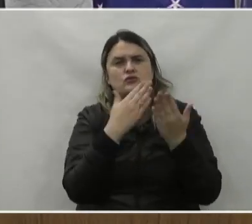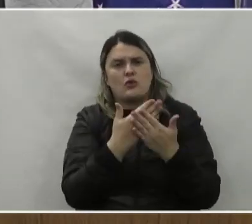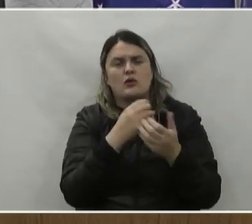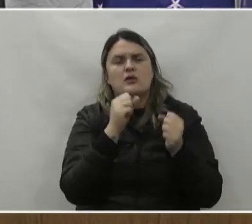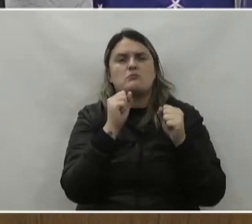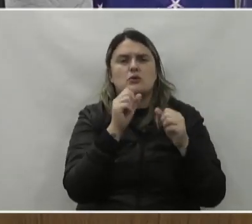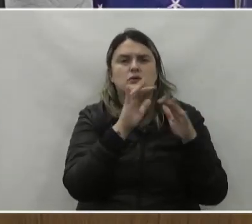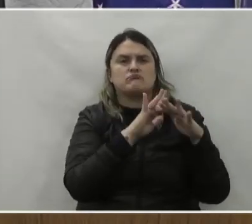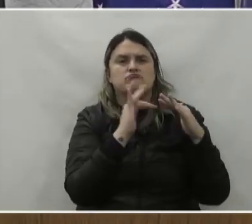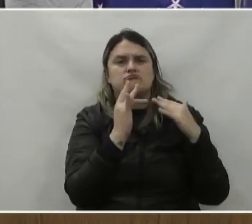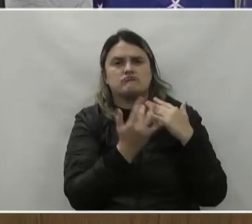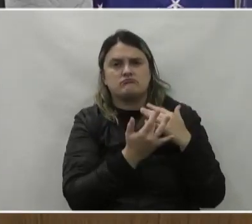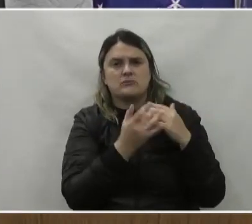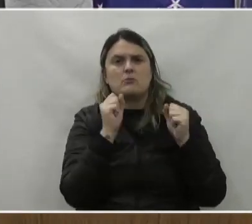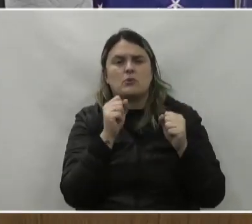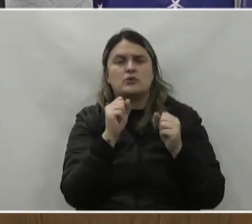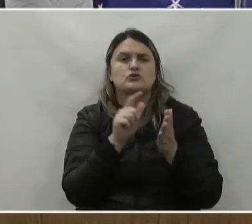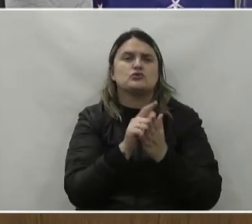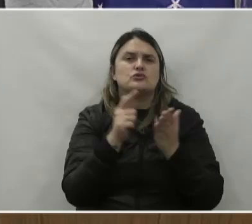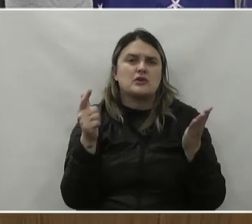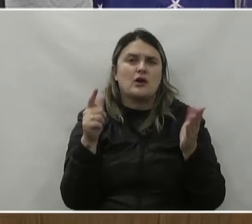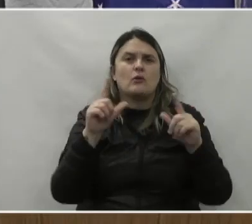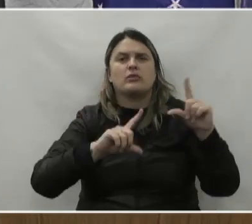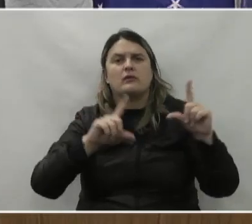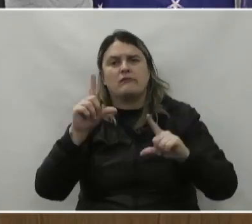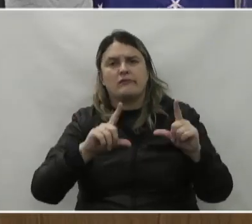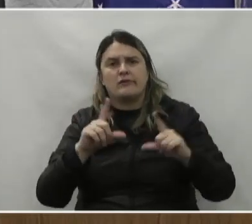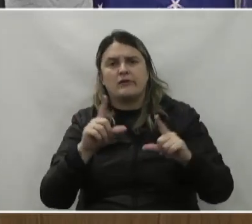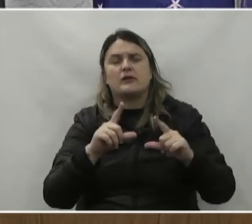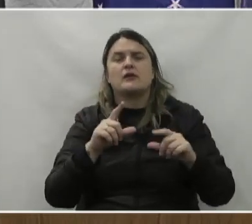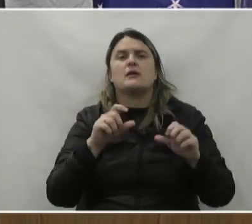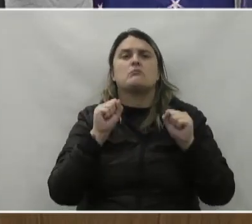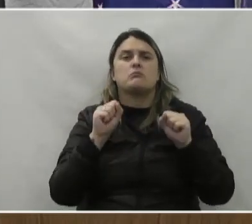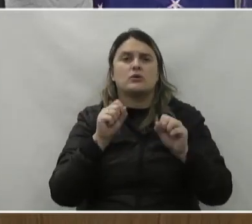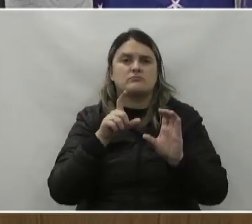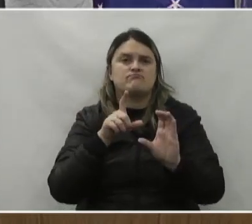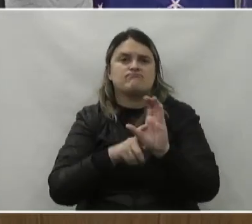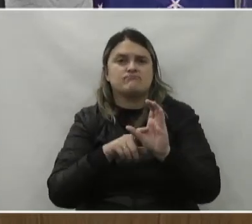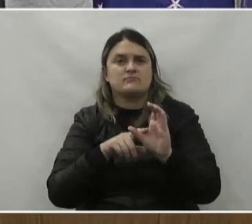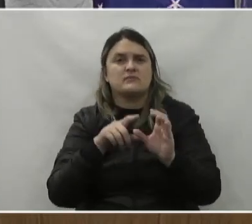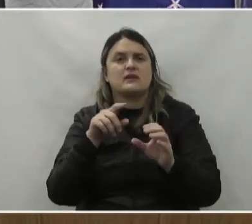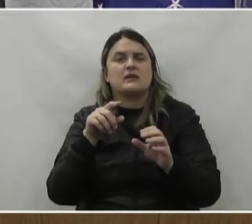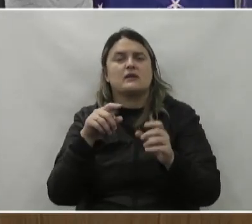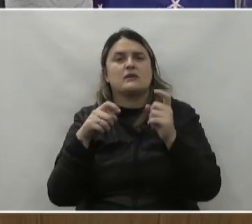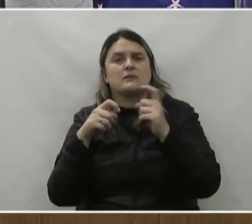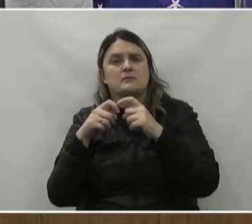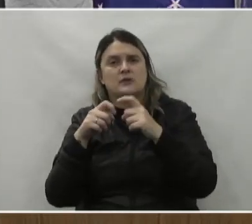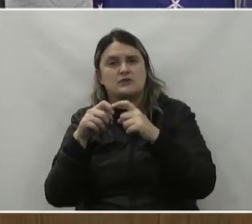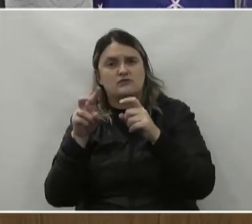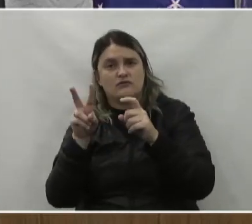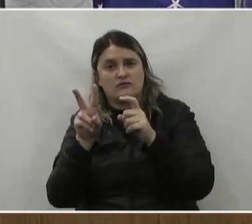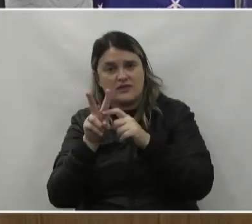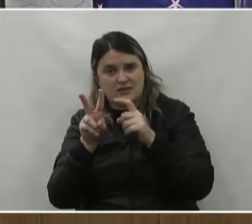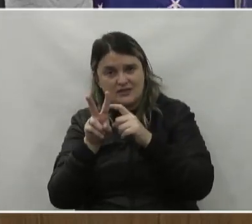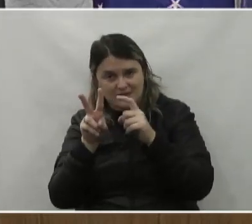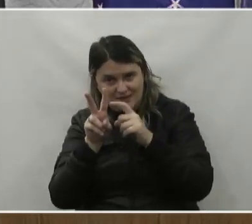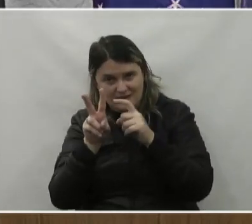mídia local, parcerias com clínicas veterinárias, entre outras formas de alcance da